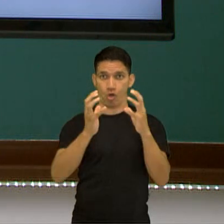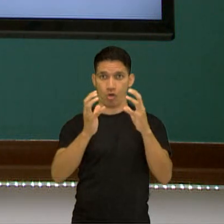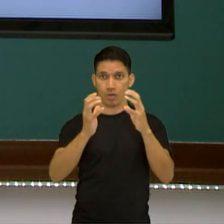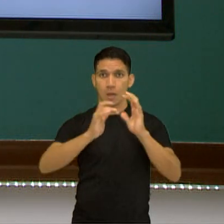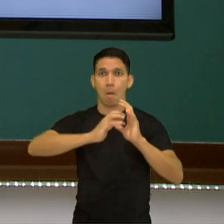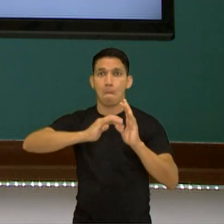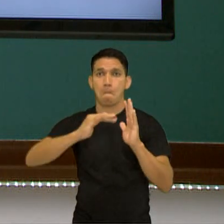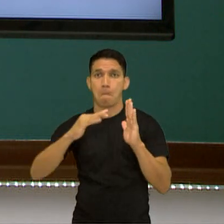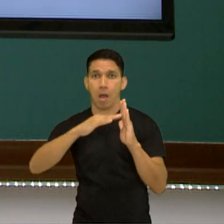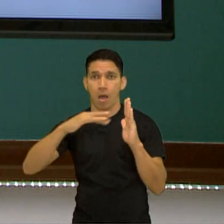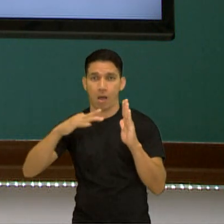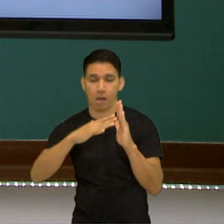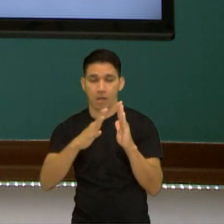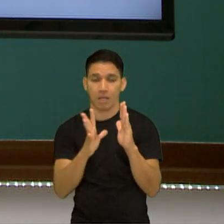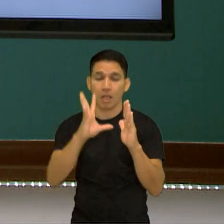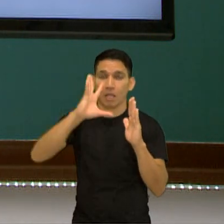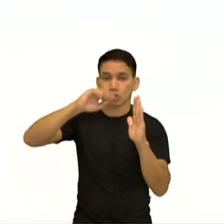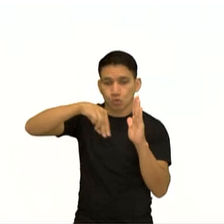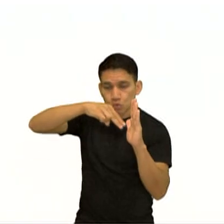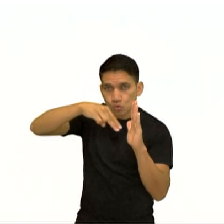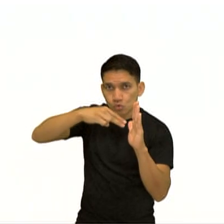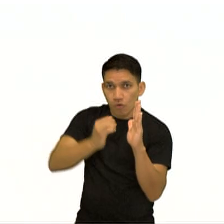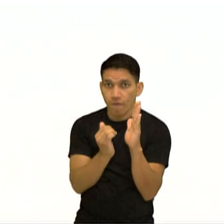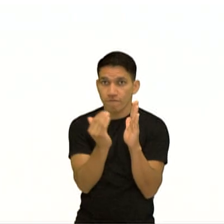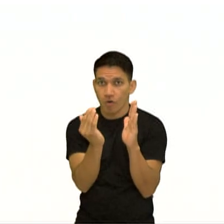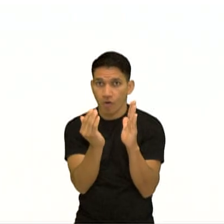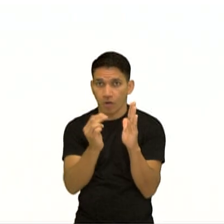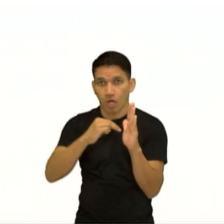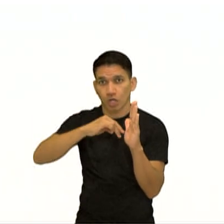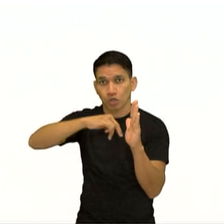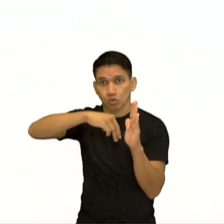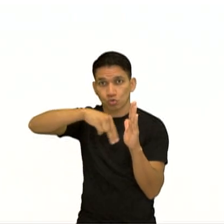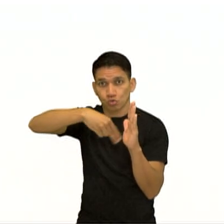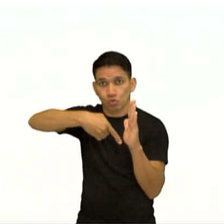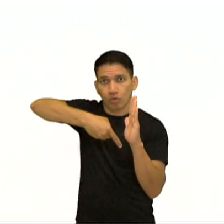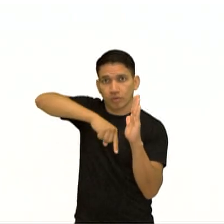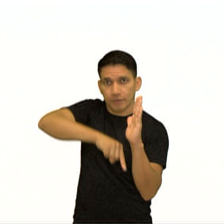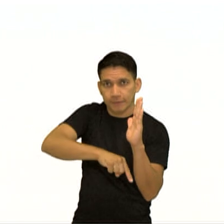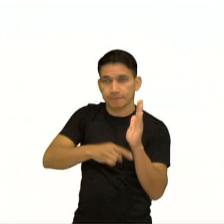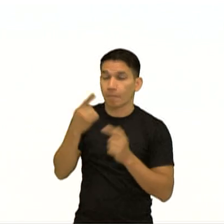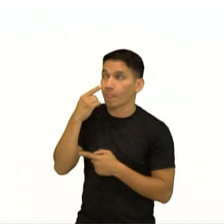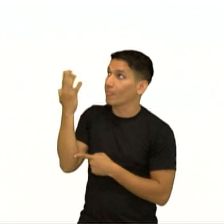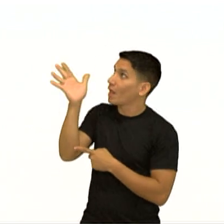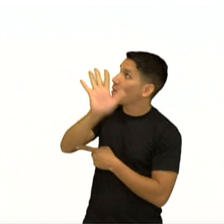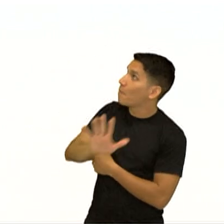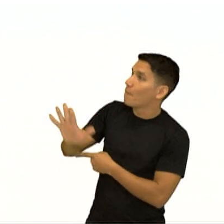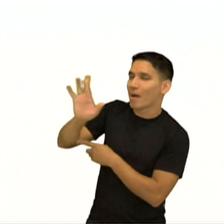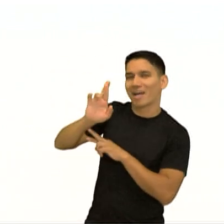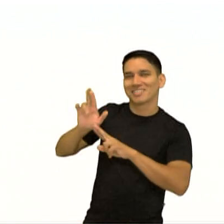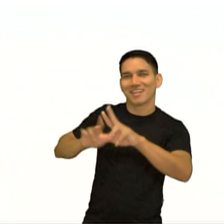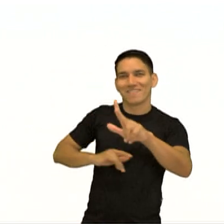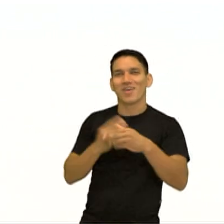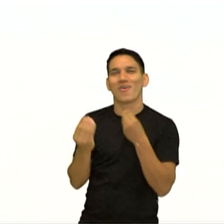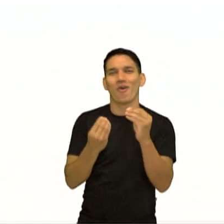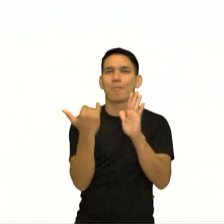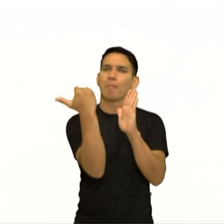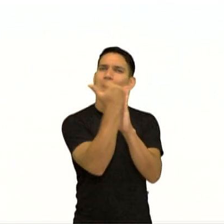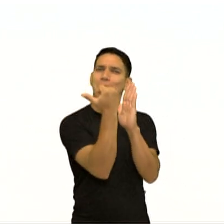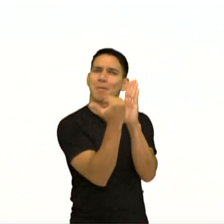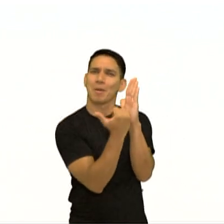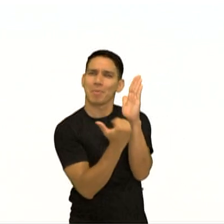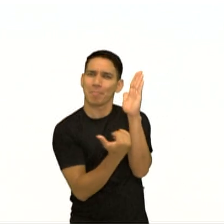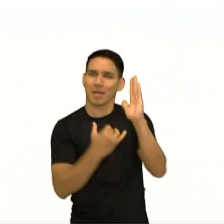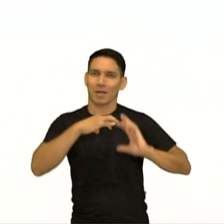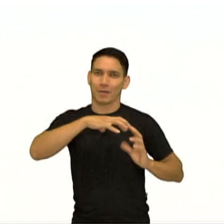núcleo externo e núcleo interno. Então aqui essa imagem mostra para você, de forma um pouco diferente, as camadas do nosso planeta